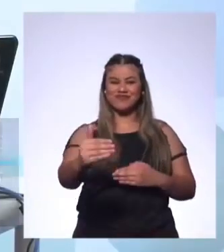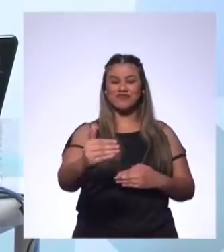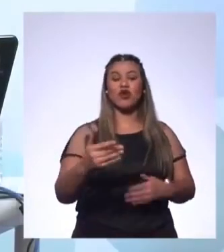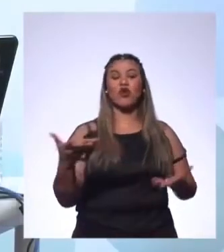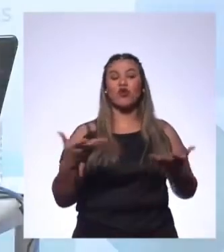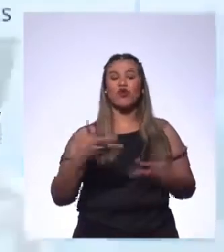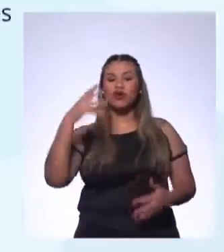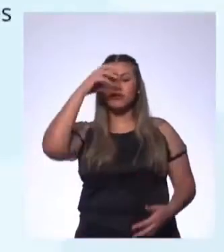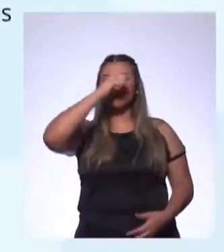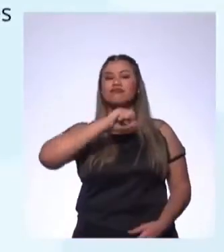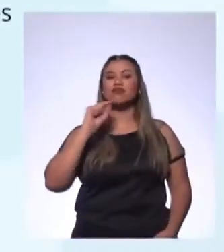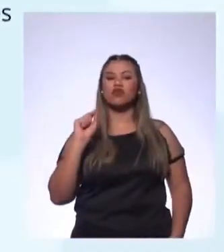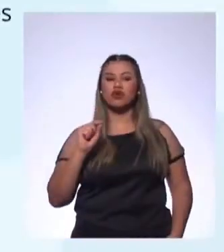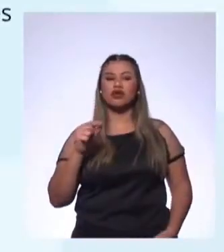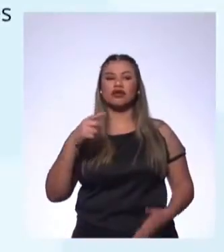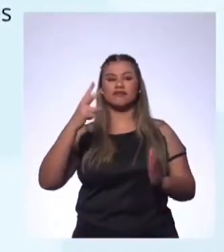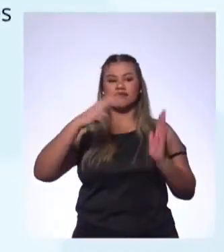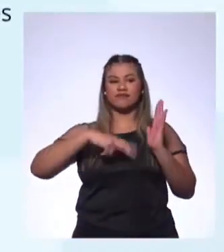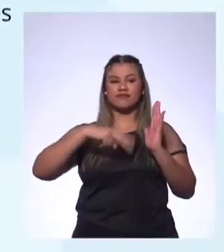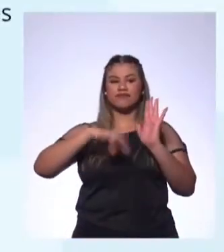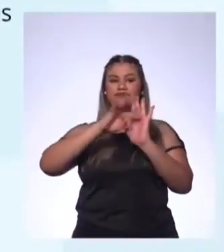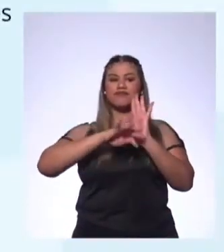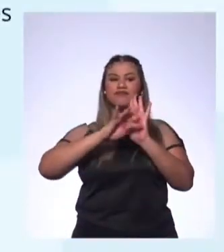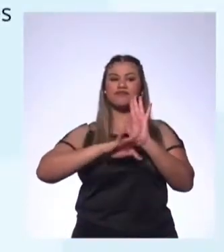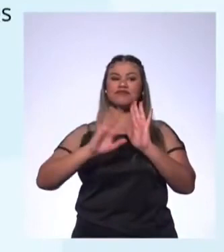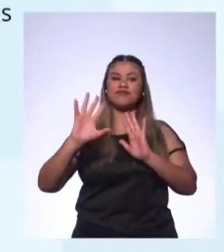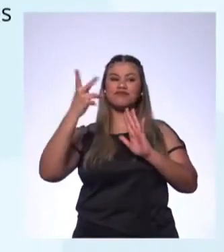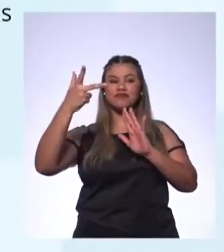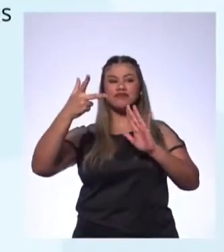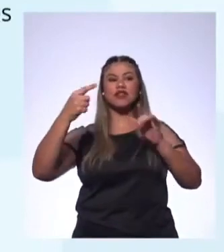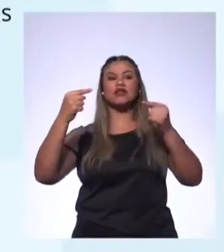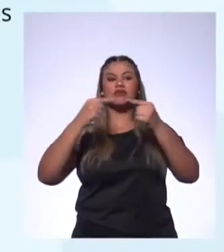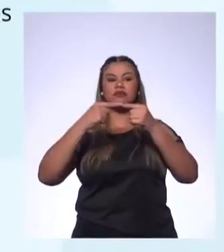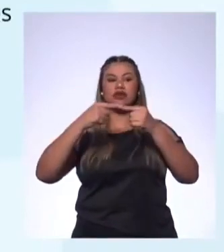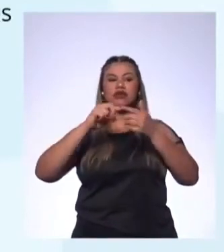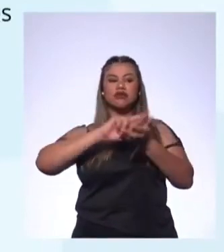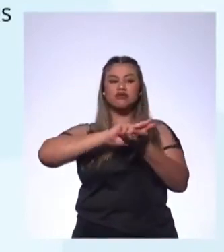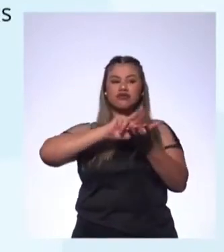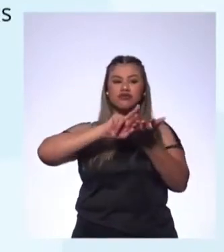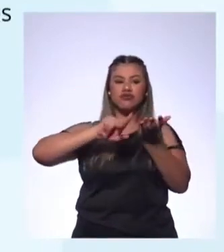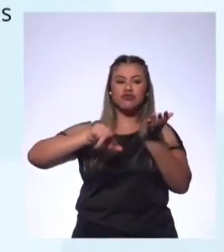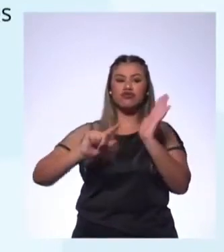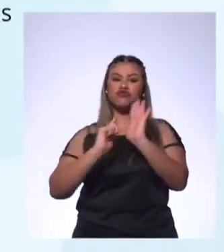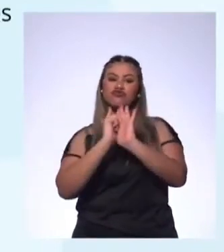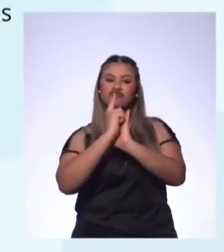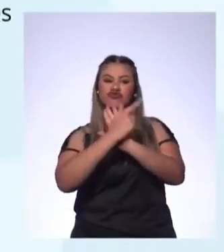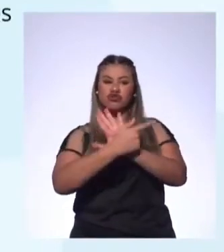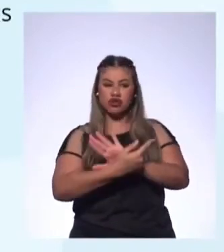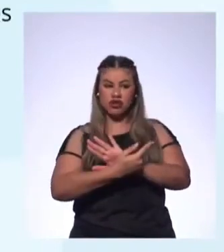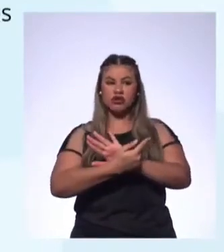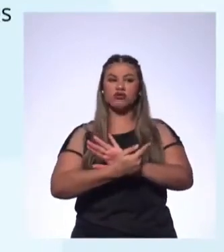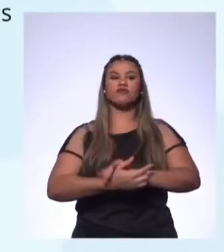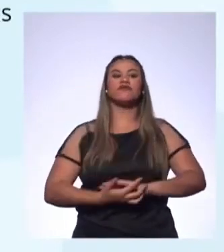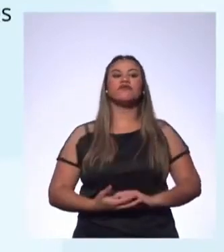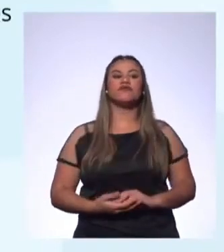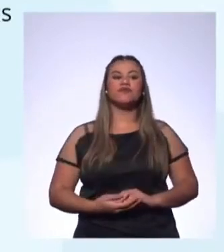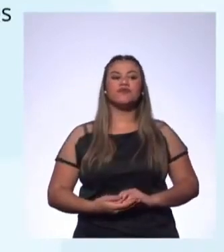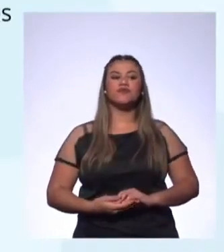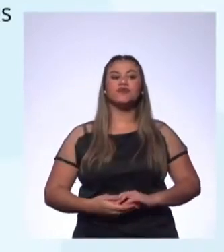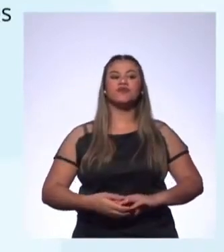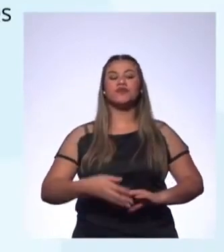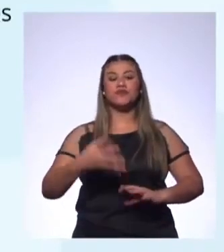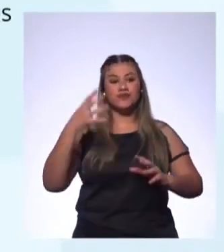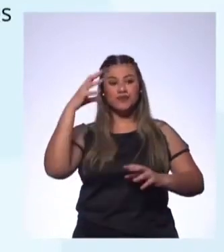na aula de hoje, então? Lemos e estudamos um texto dramático, bem como reforçamos as características composicionais do gênero.